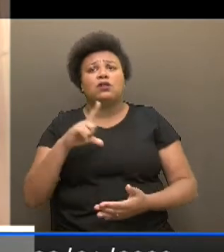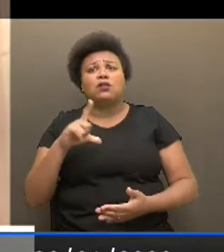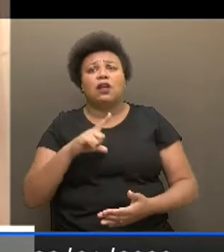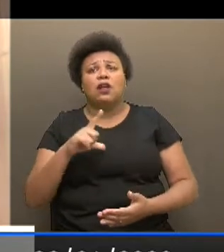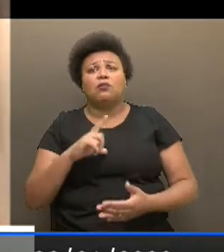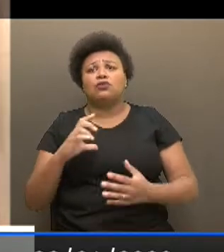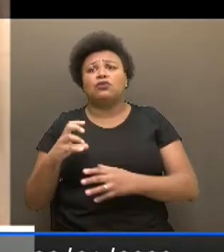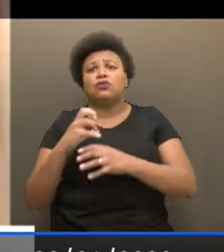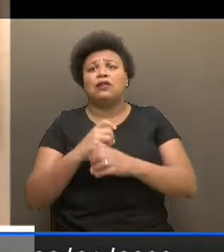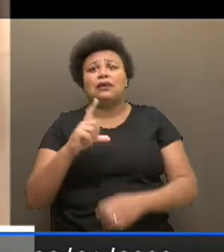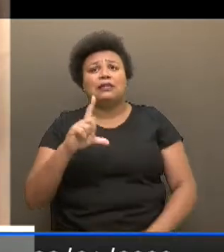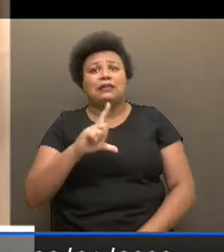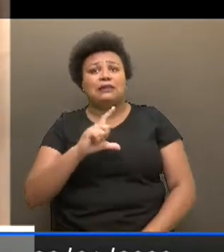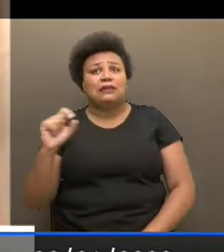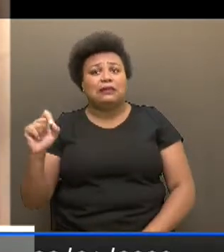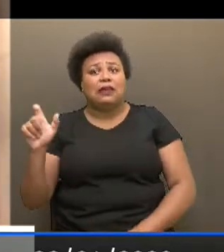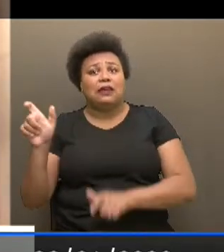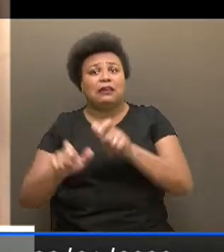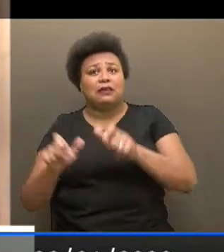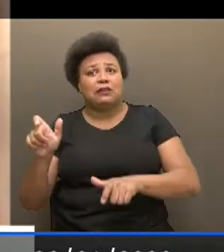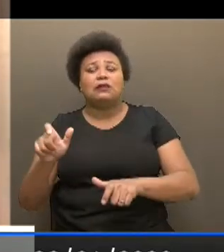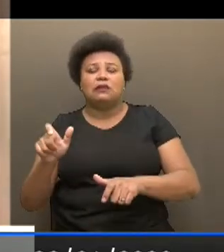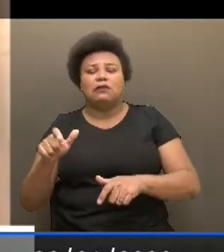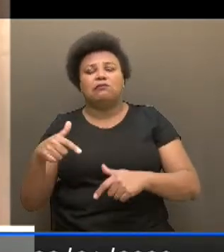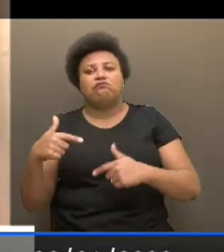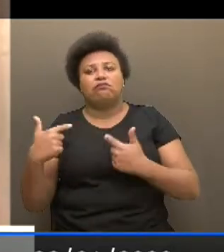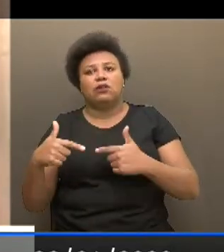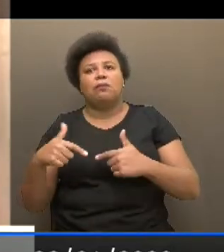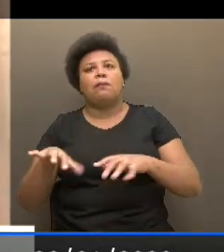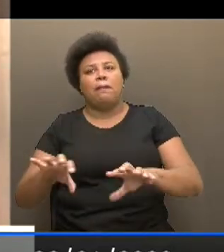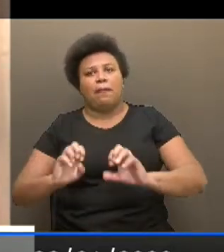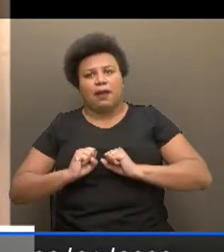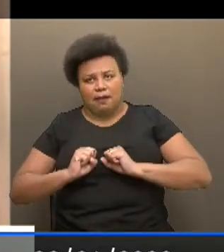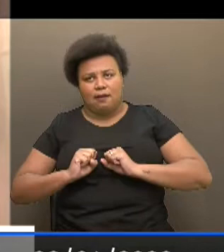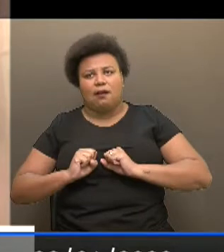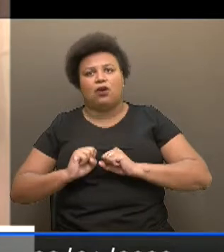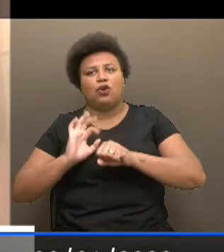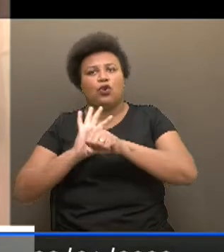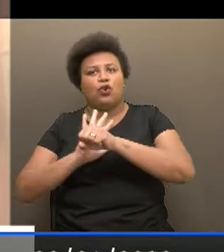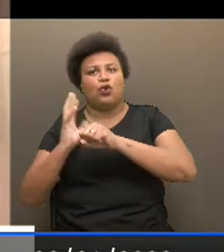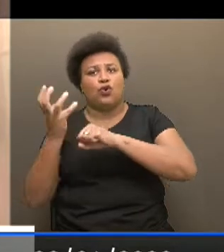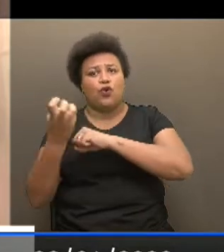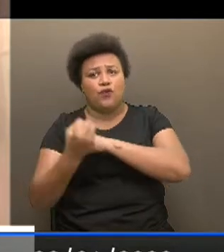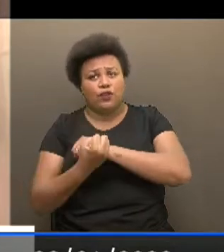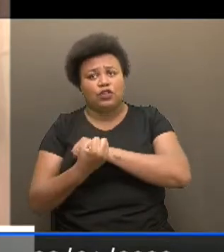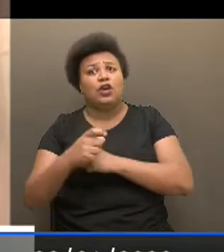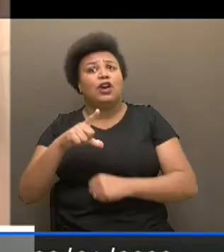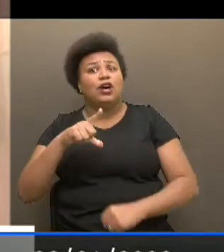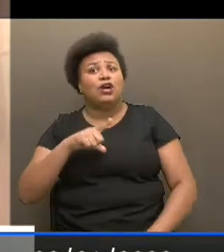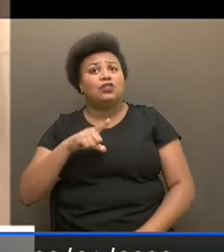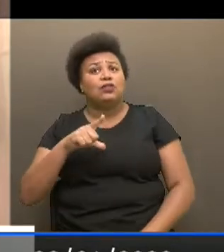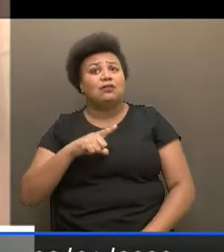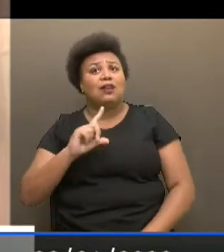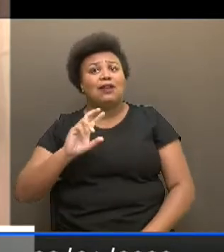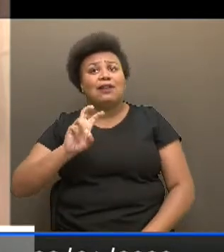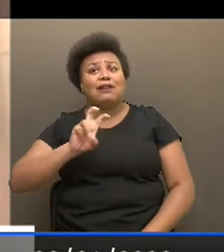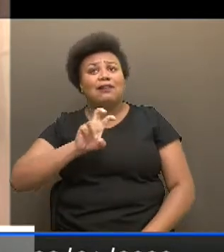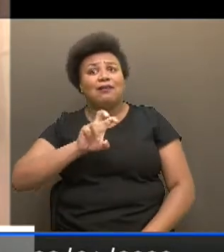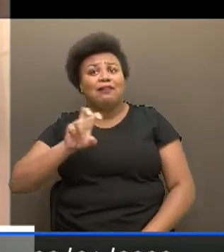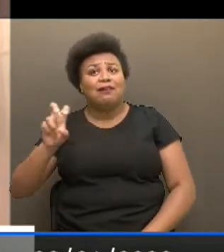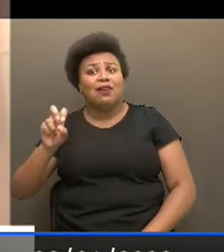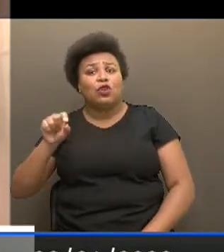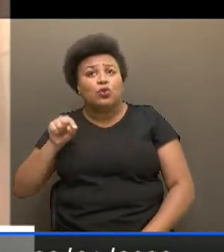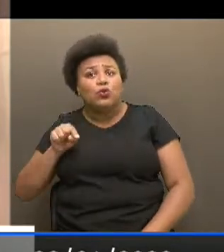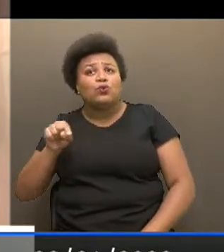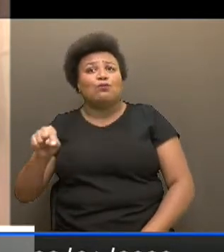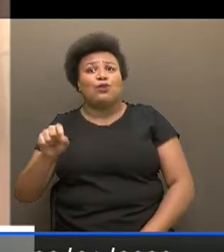100 trabalhadores que foram contaminados pelo Covid-19. Nós temos 500 mil operários de chão